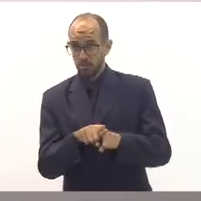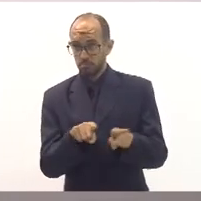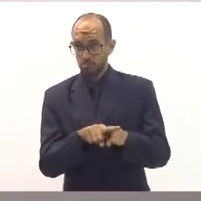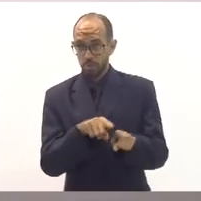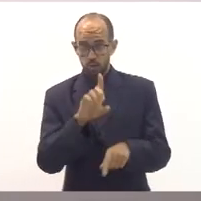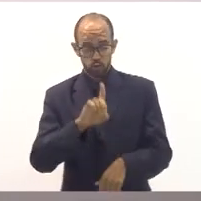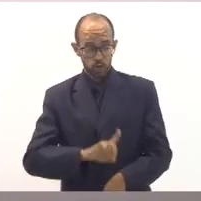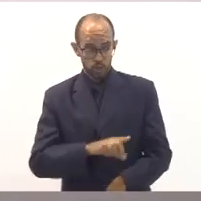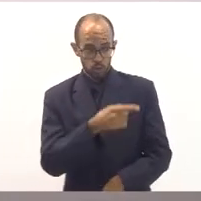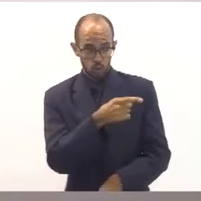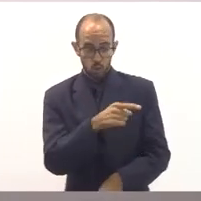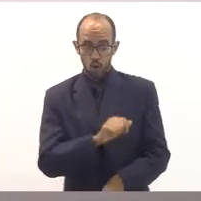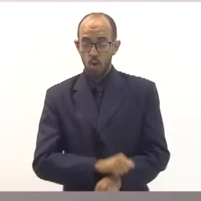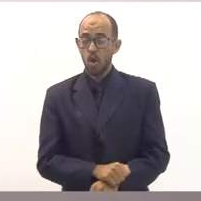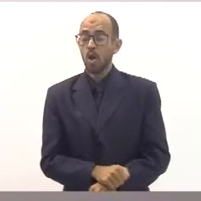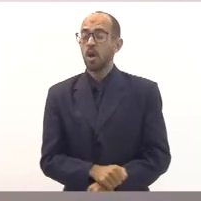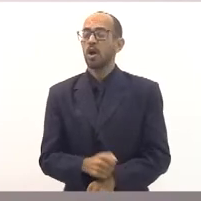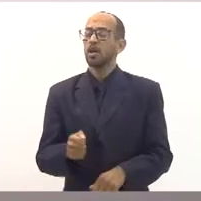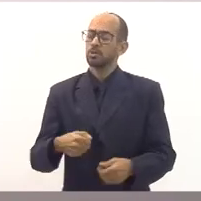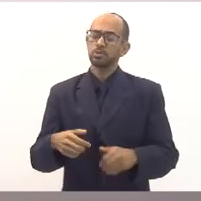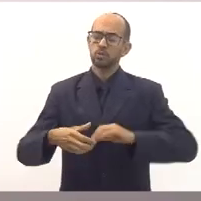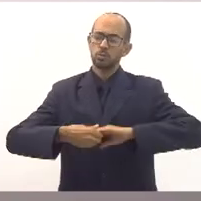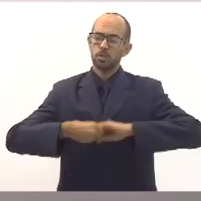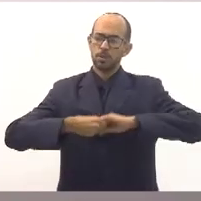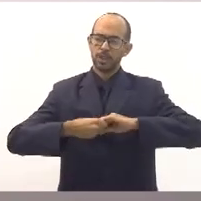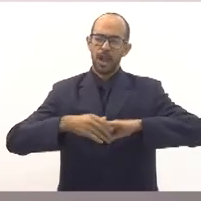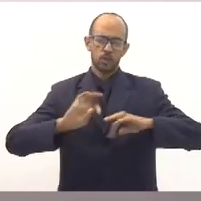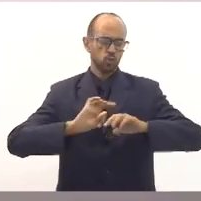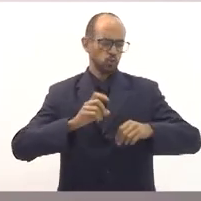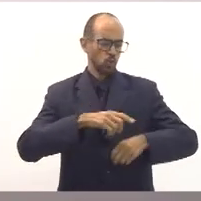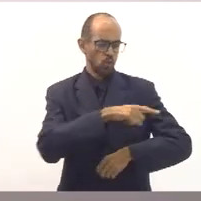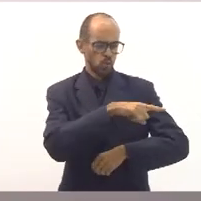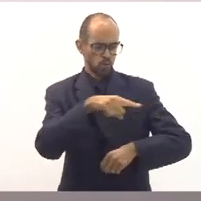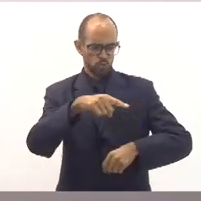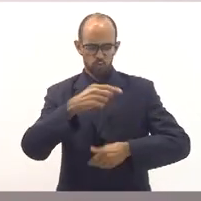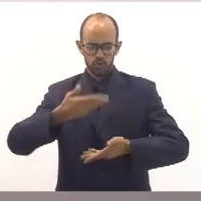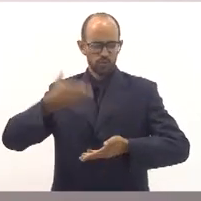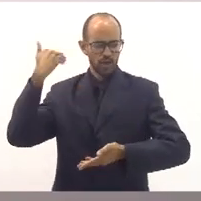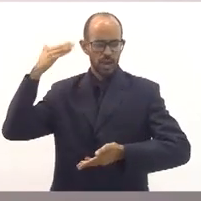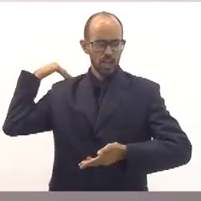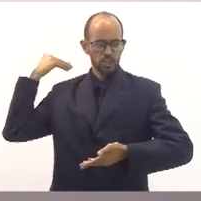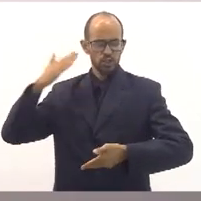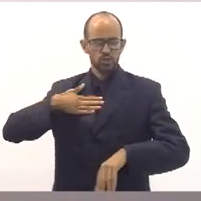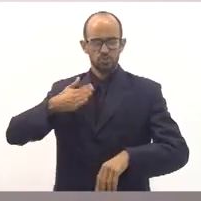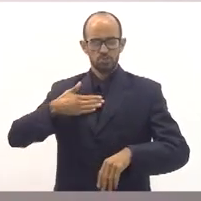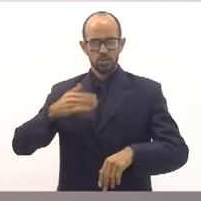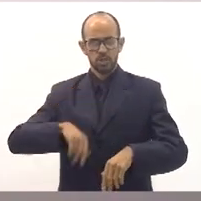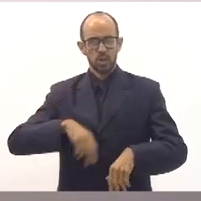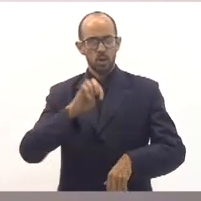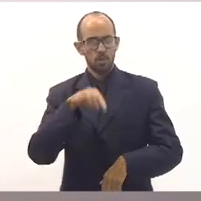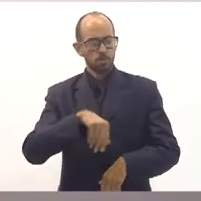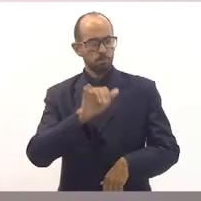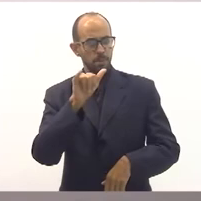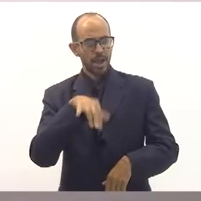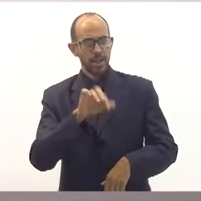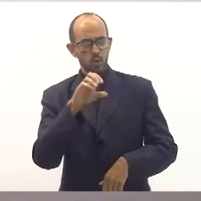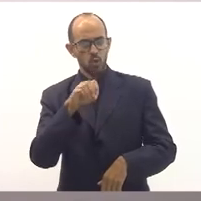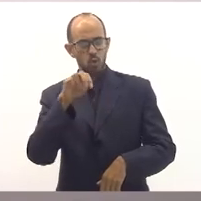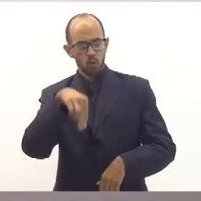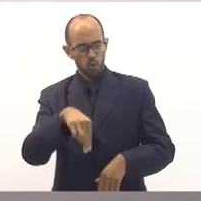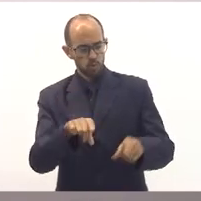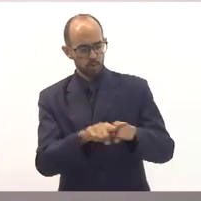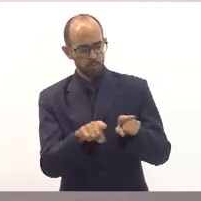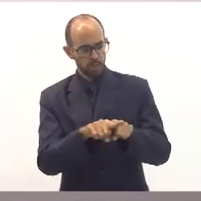sal daqui todos os companheiros da reforma Carolina que me antecedeu o herivelto o Michael de São Paulo que tá aqui meu